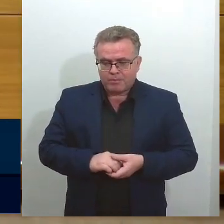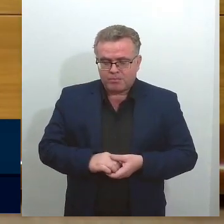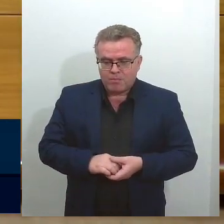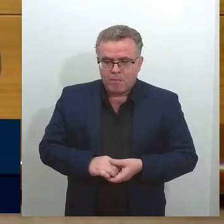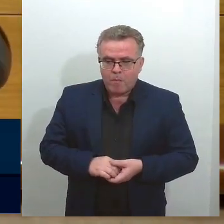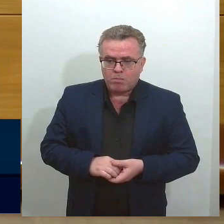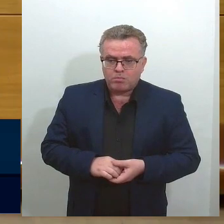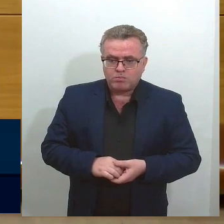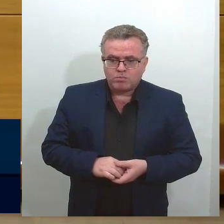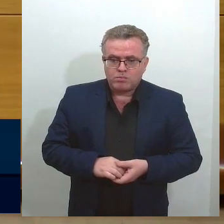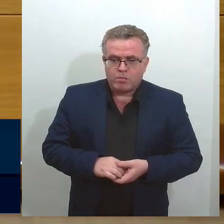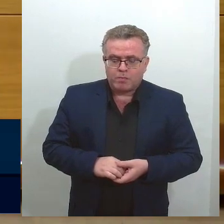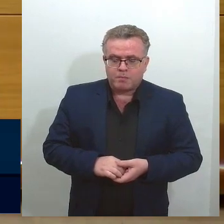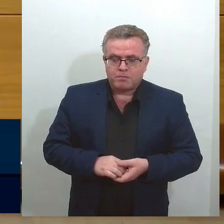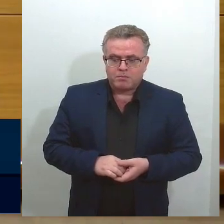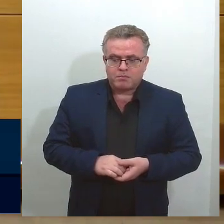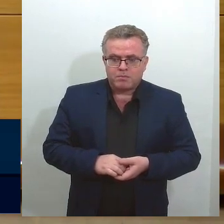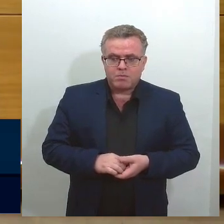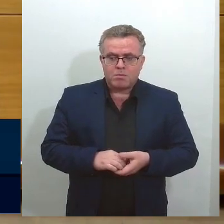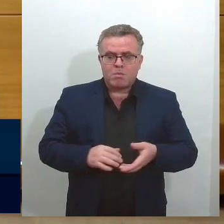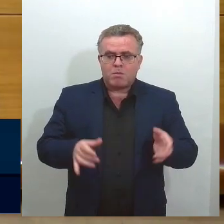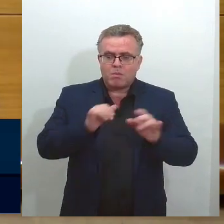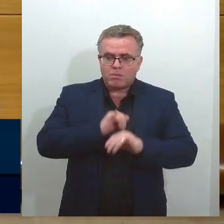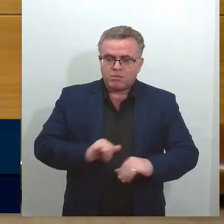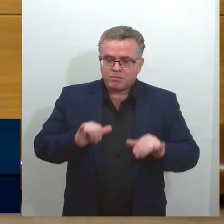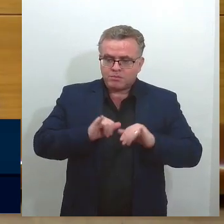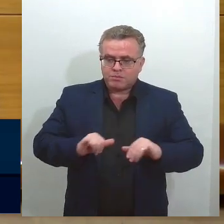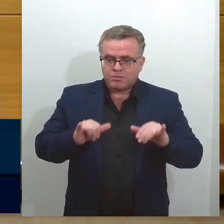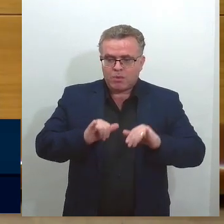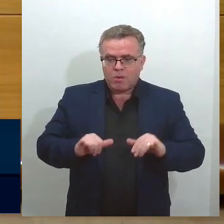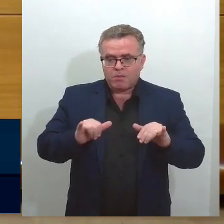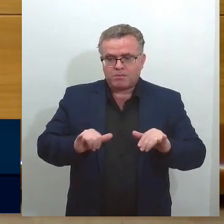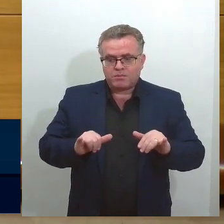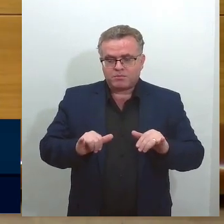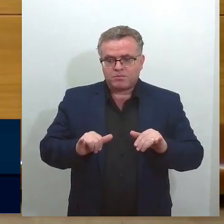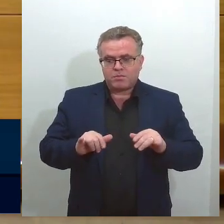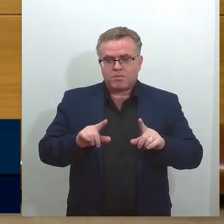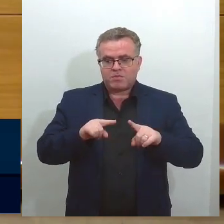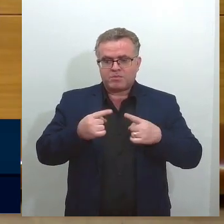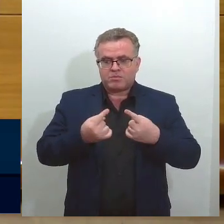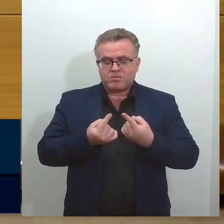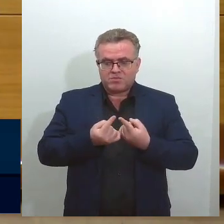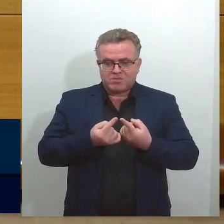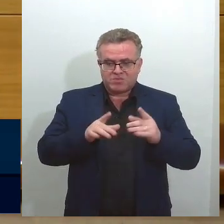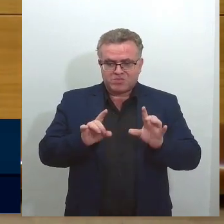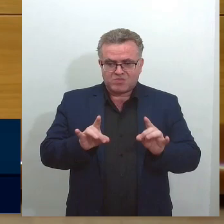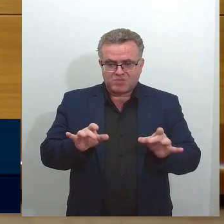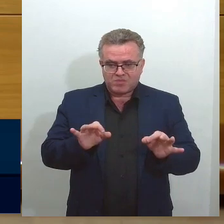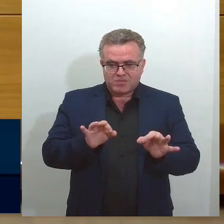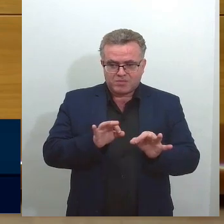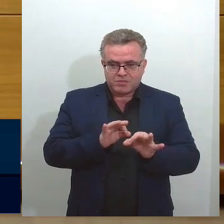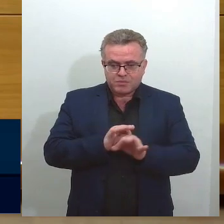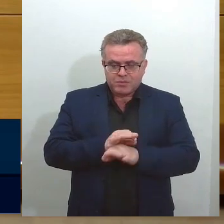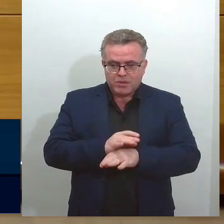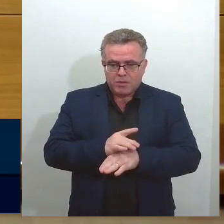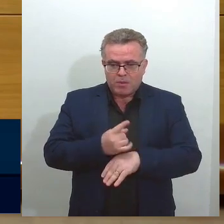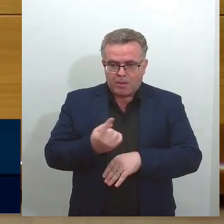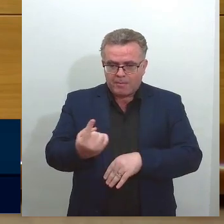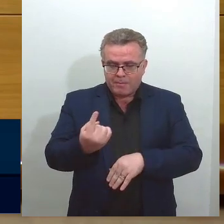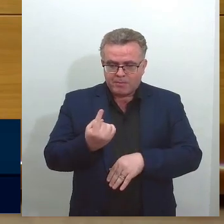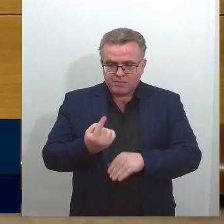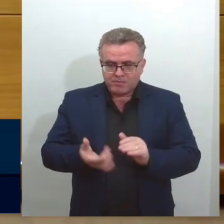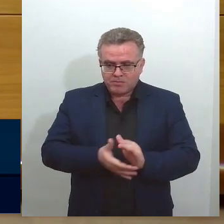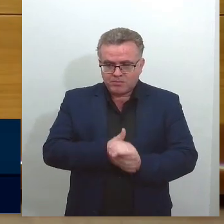Queremos comunicar que após a sessão, o homenageado receberá os cumprimentos ao lado da